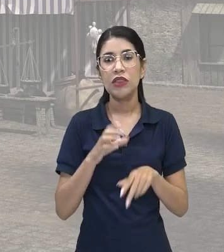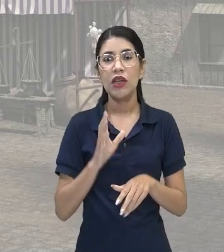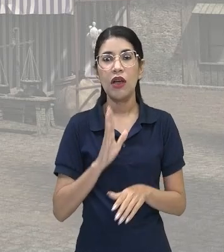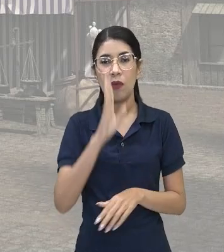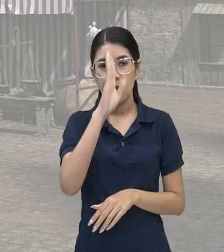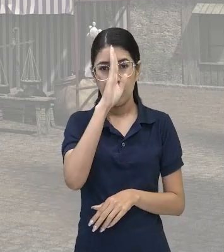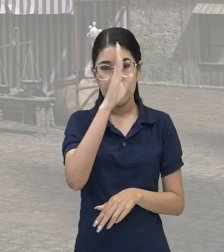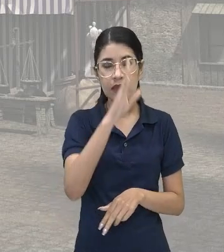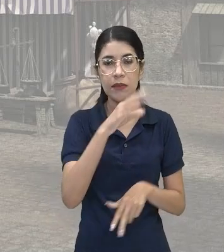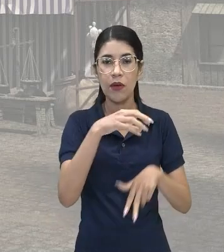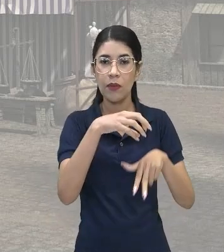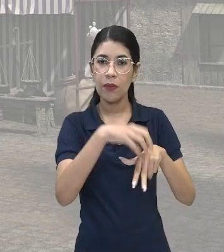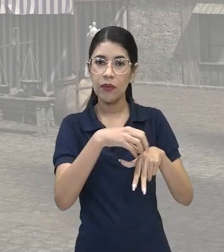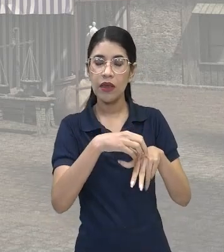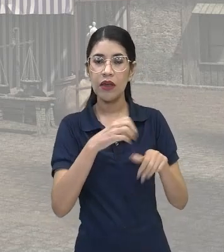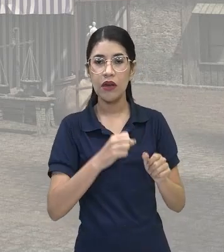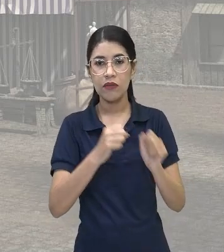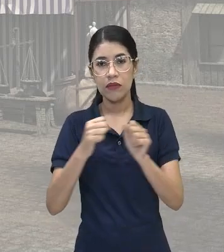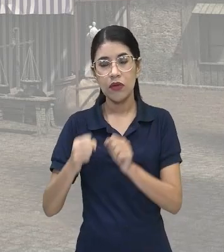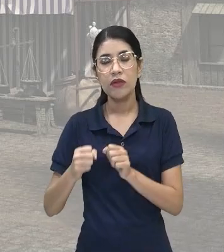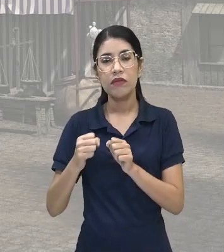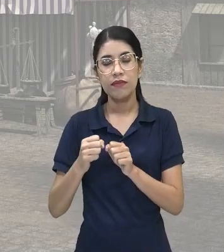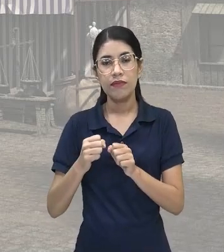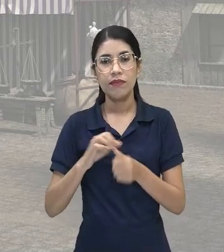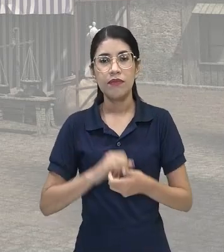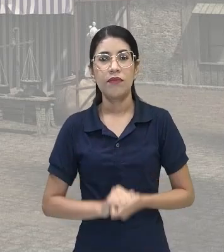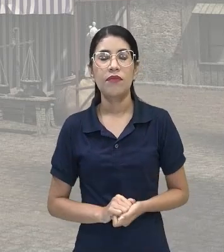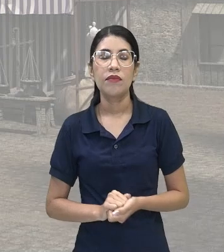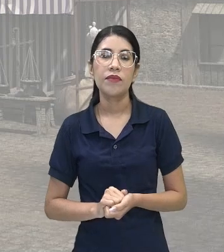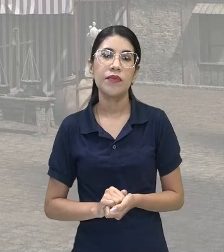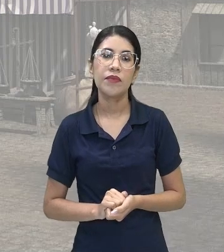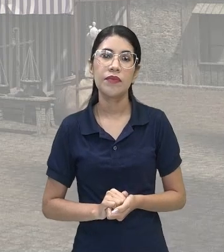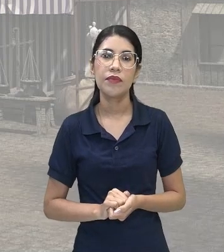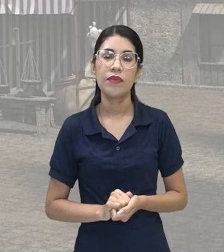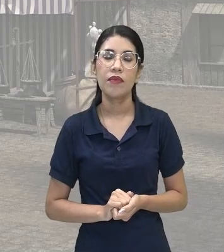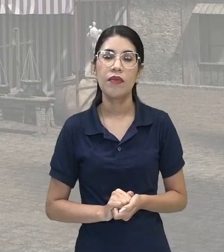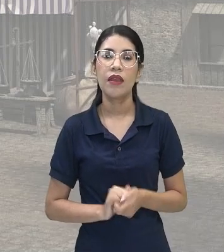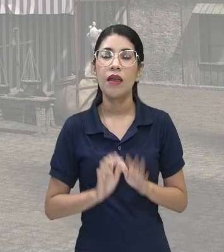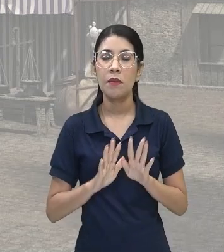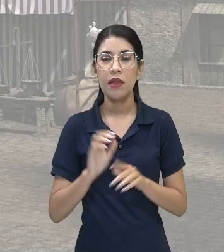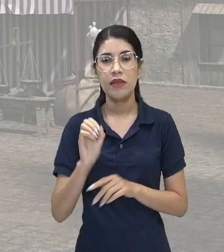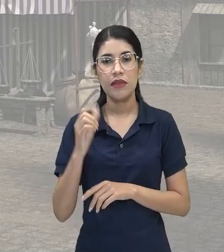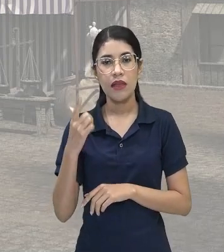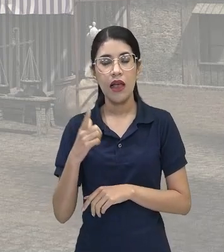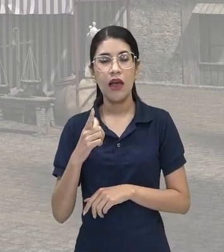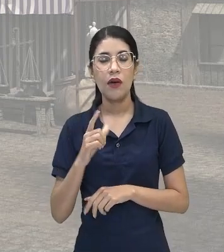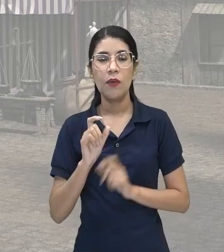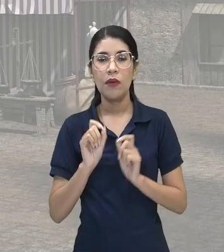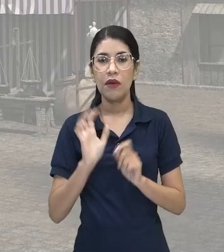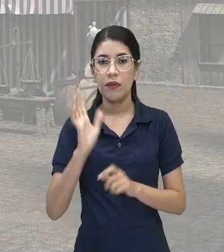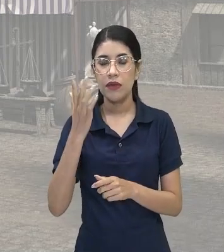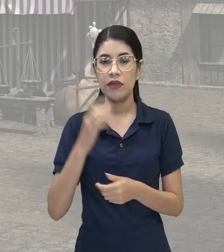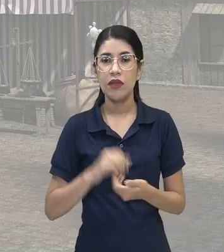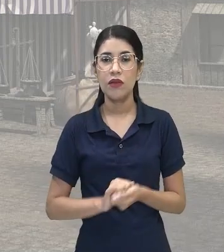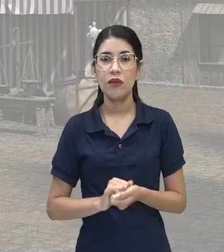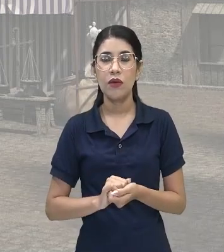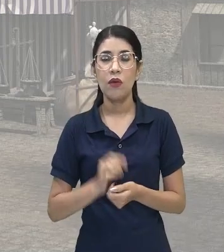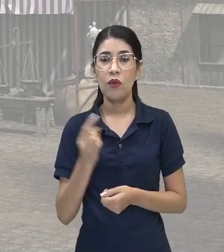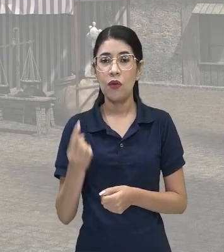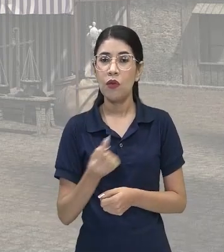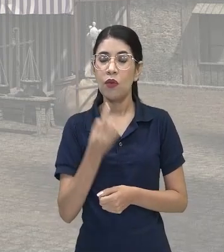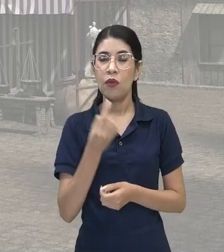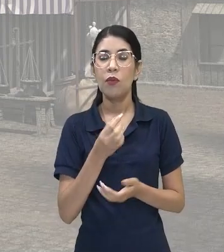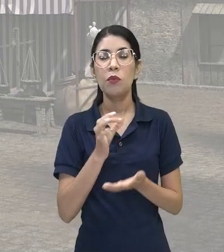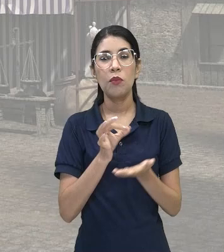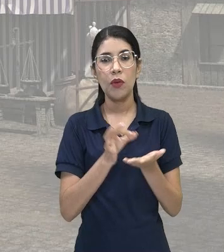centralizado na figura de um rei, que obviamente faria com que houvesse apenas uma moeda,